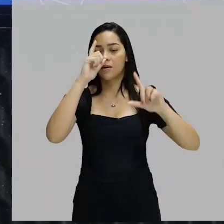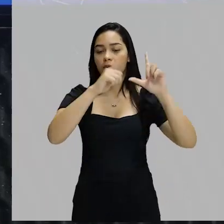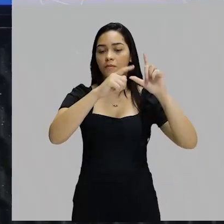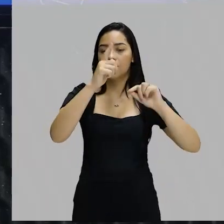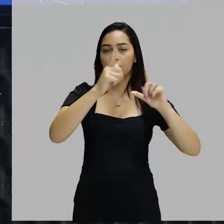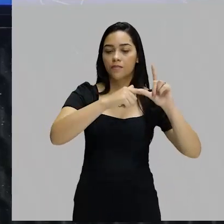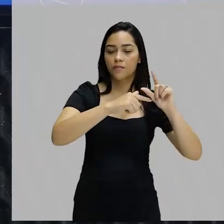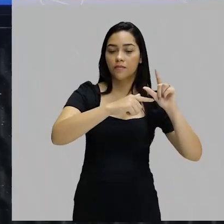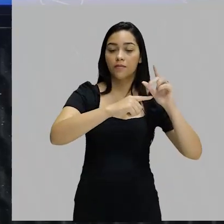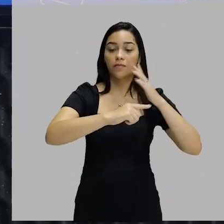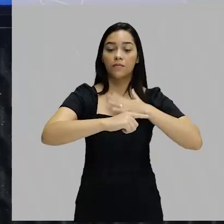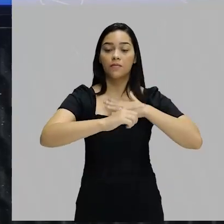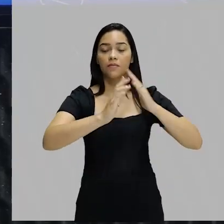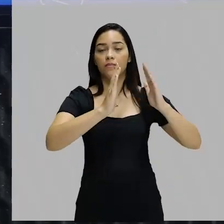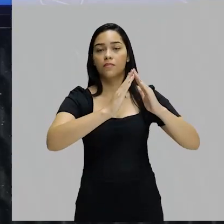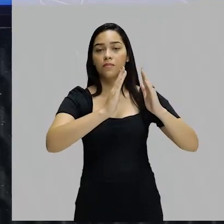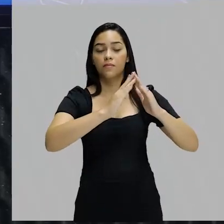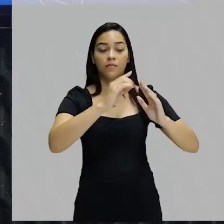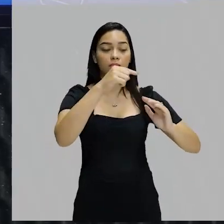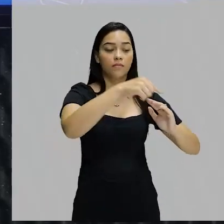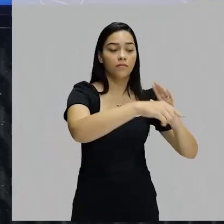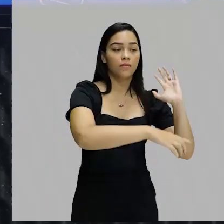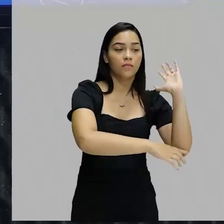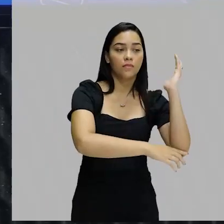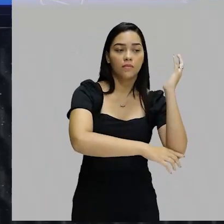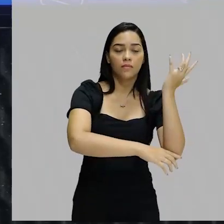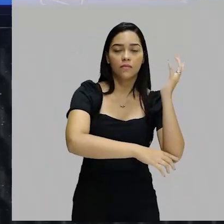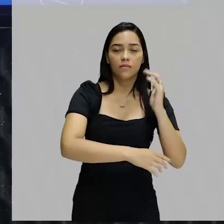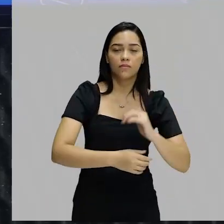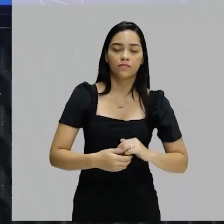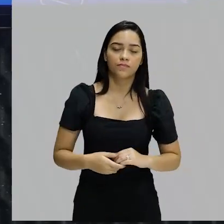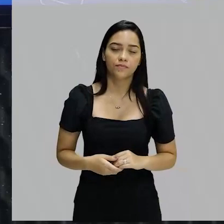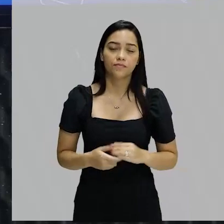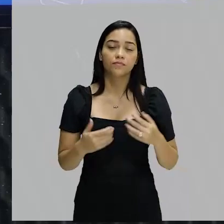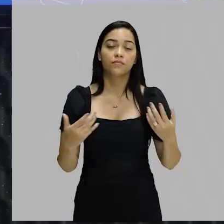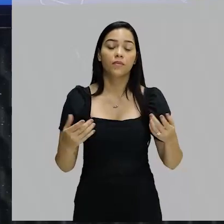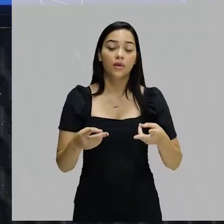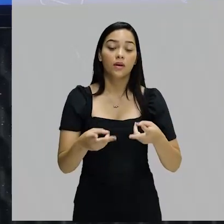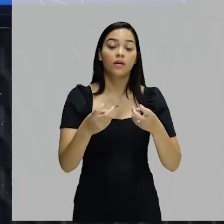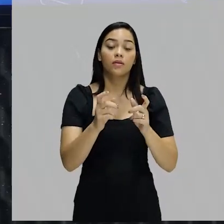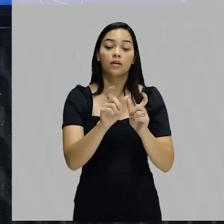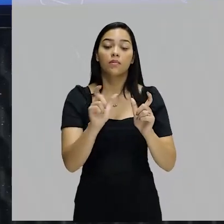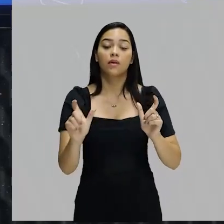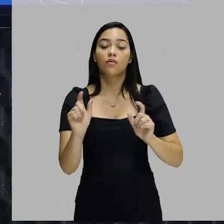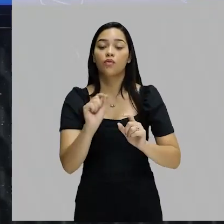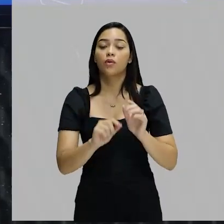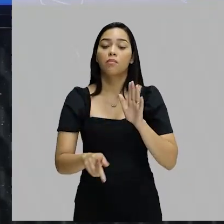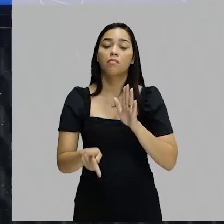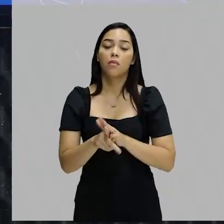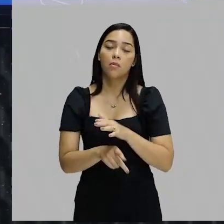inveja, uma estrela, minha casa, esta árvore. Observe que são palavras